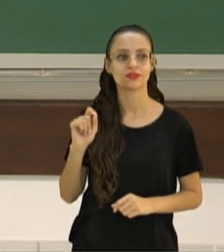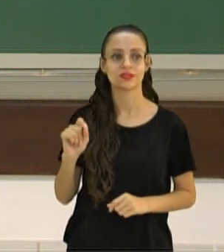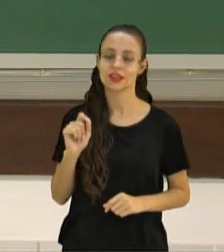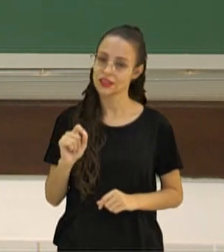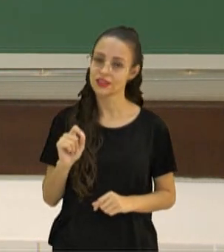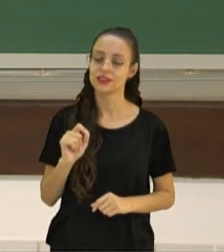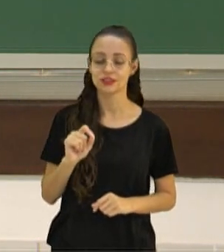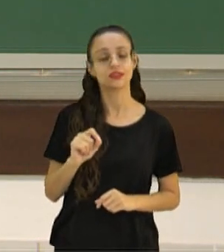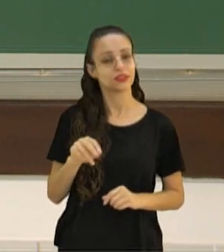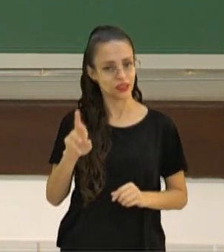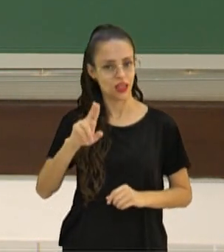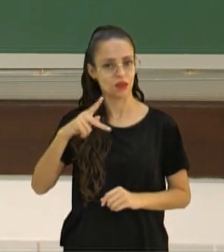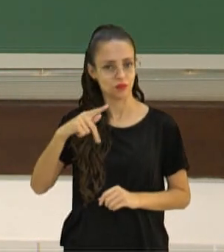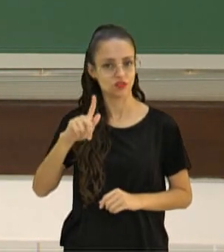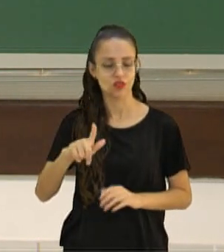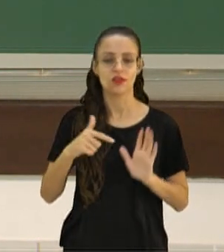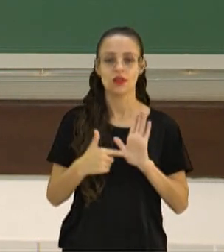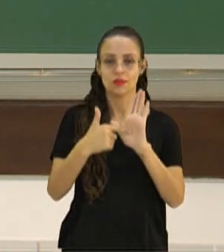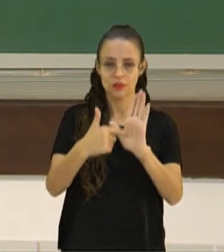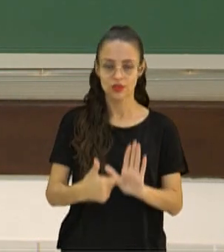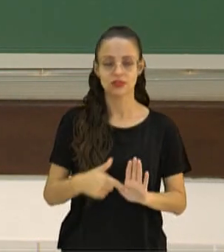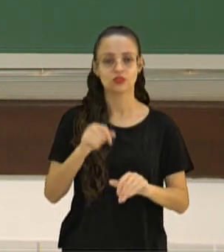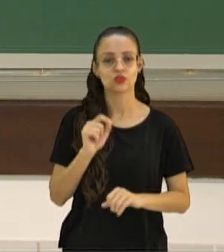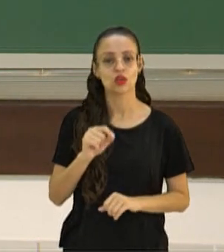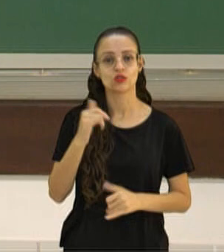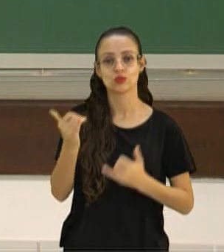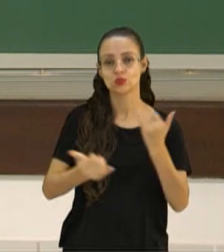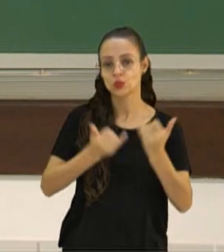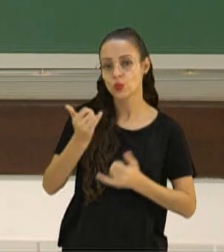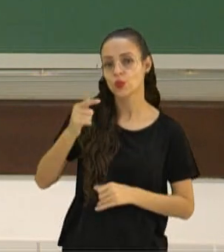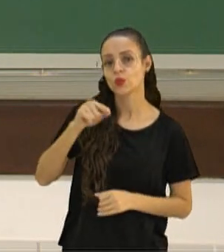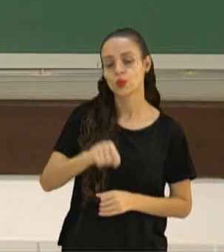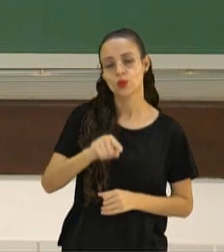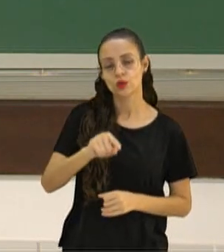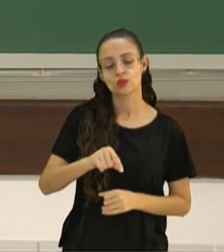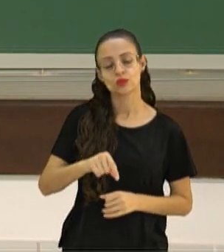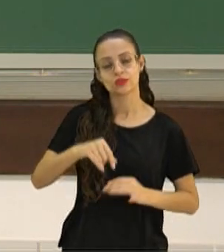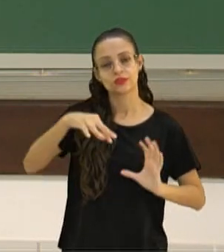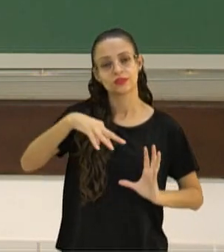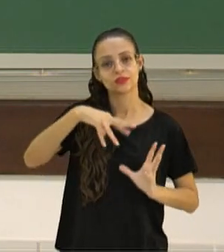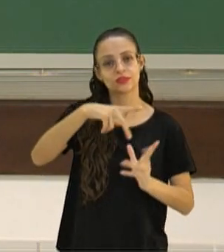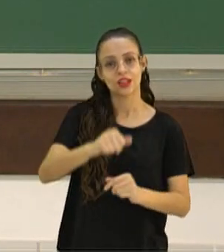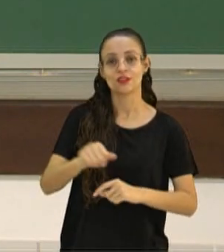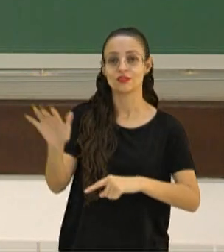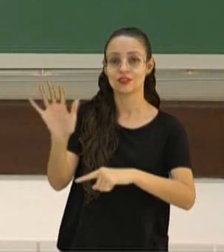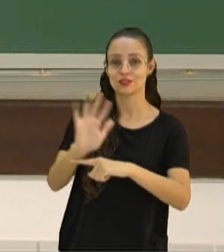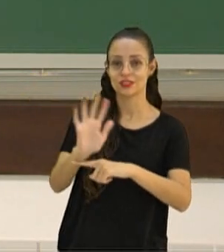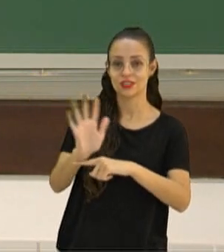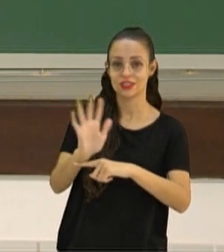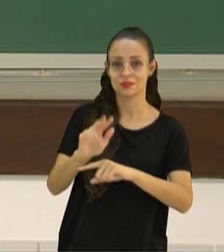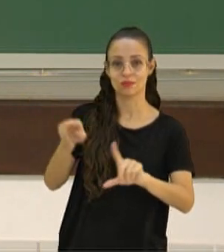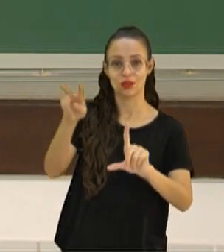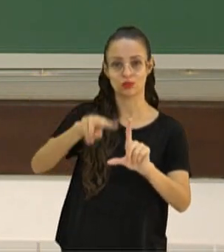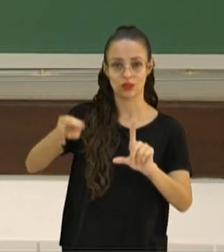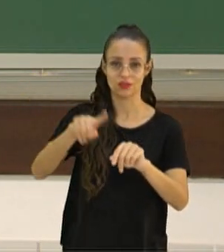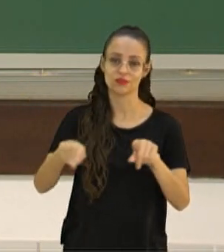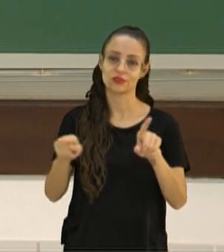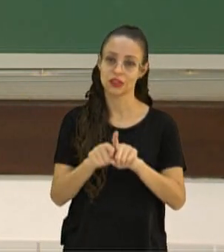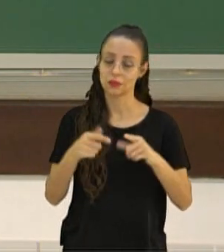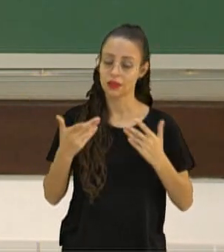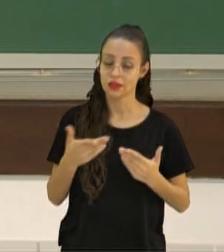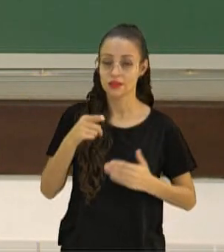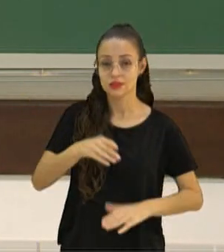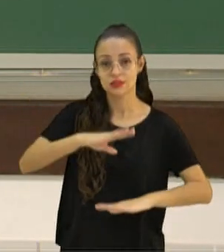de D&D, Então, é uma representação deste jogo, no universo cinematográfico, Então, tem essa situação que